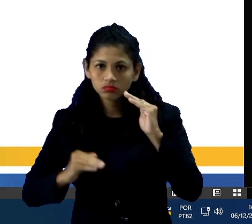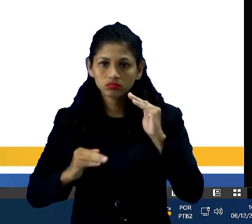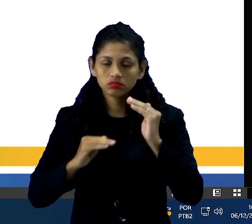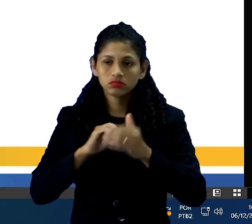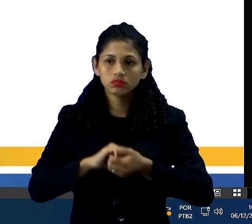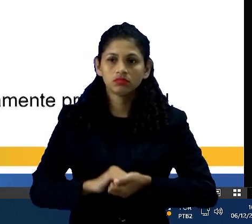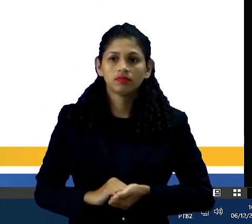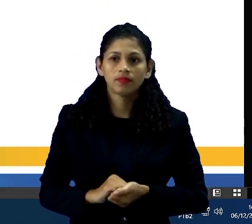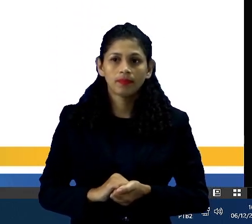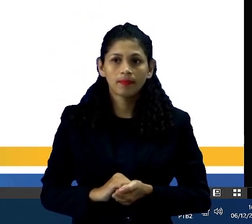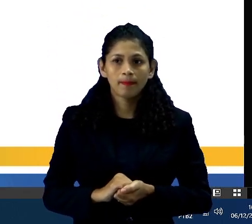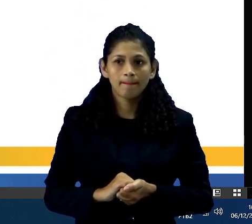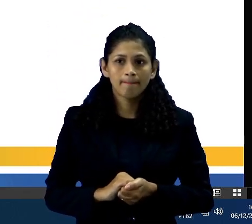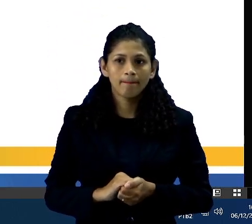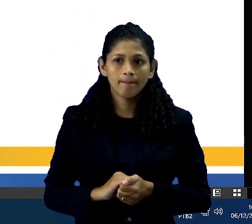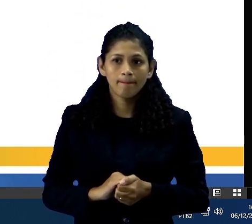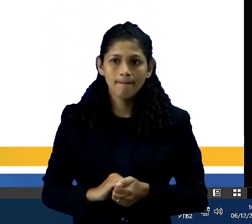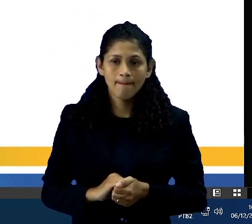Situação problema.